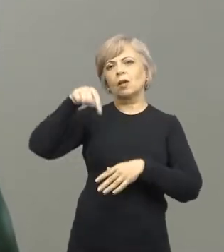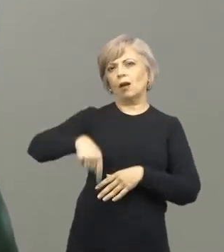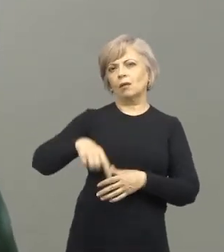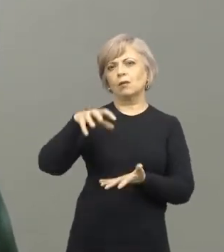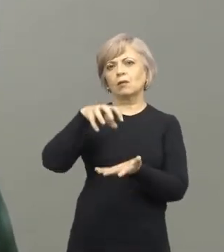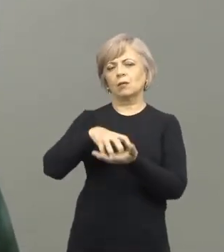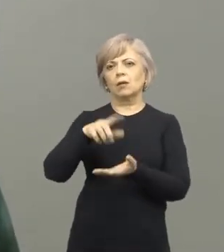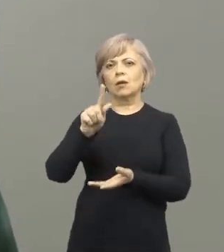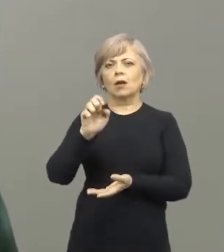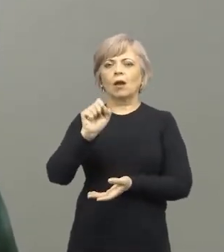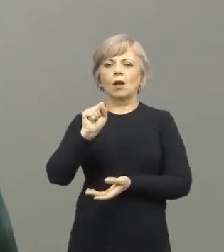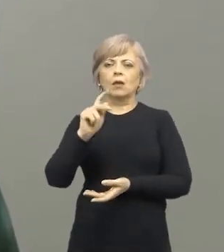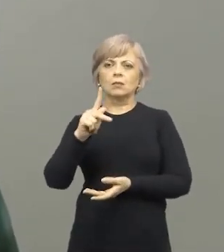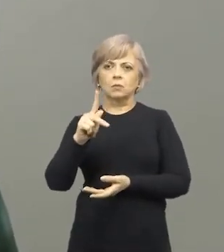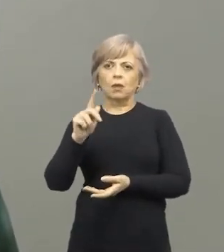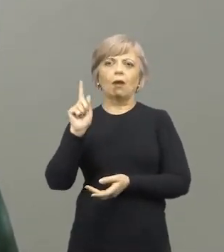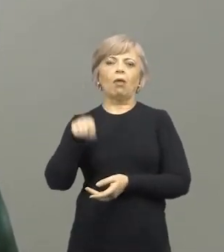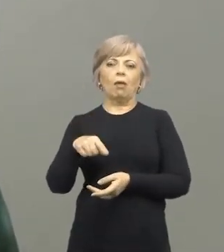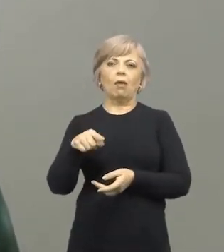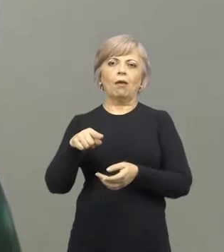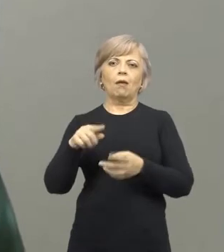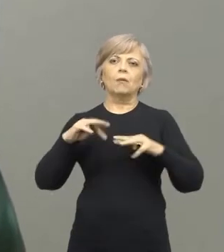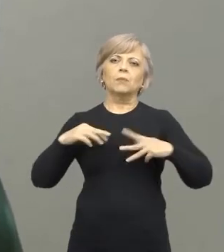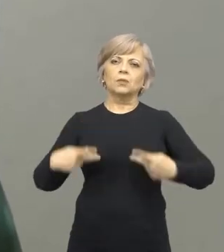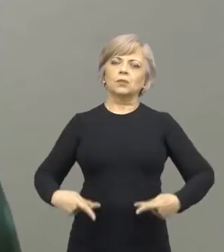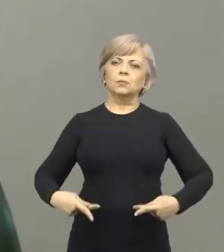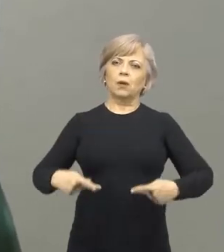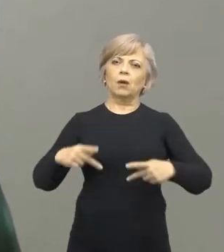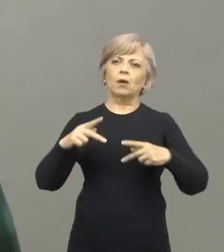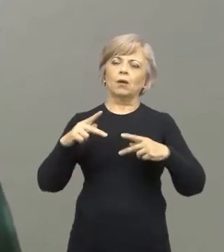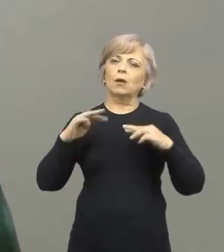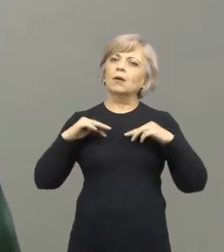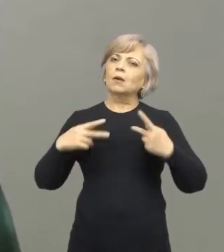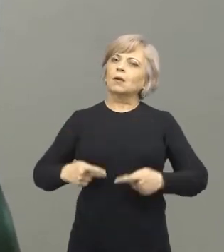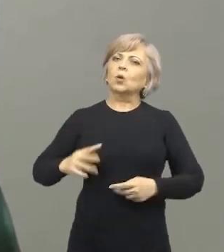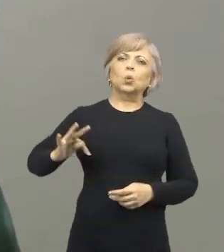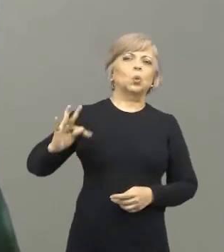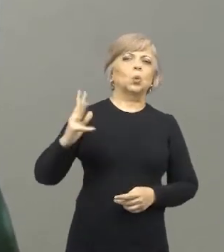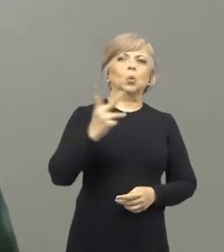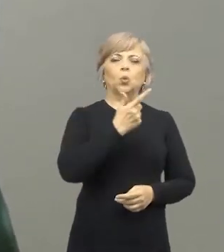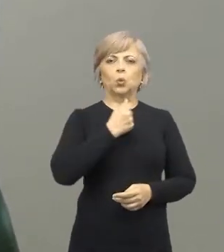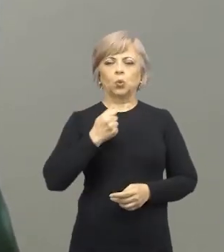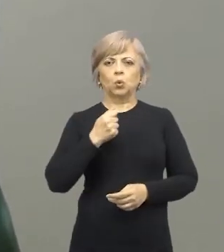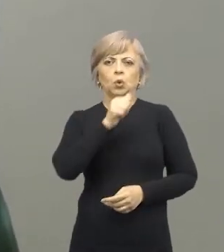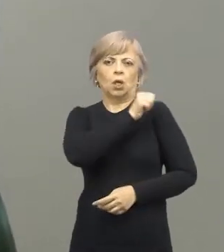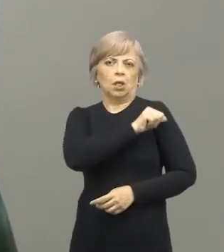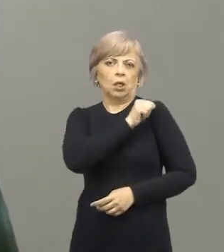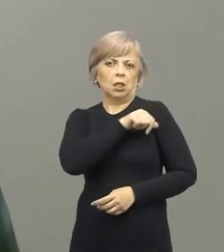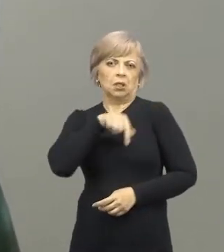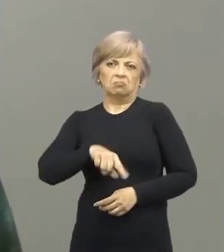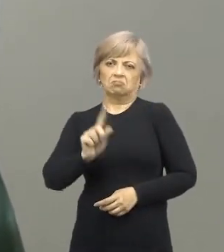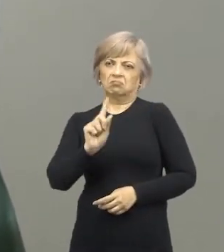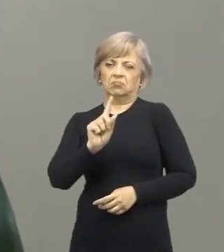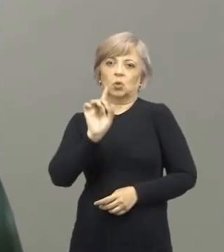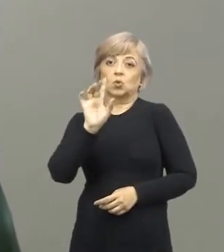acho que é um desafio do Ministério Público como um todo. E não só no Rio de Janeiro, isso é um desafio